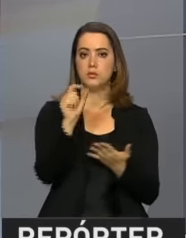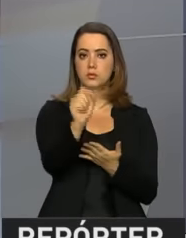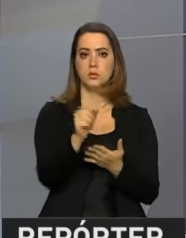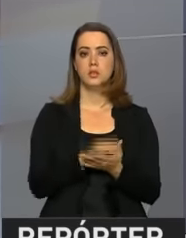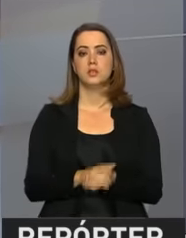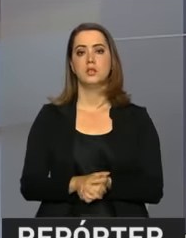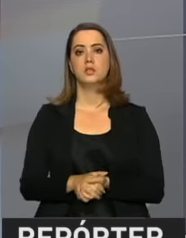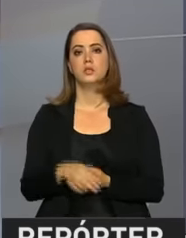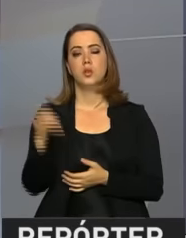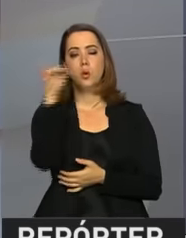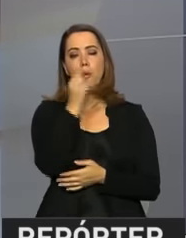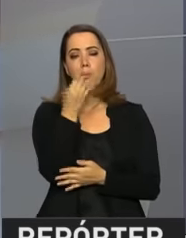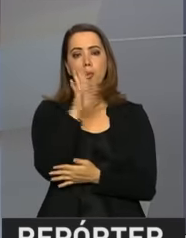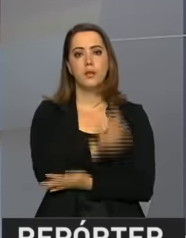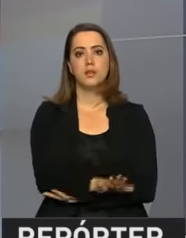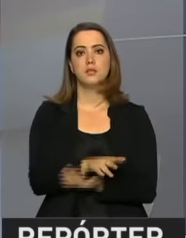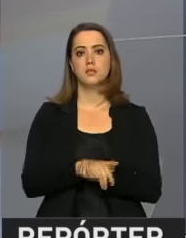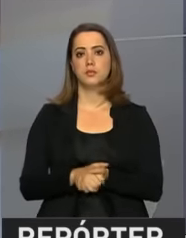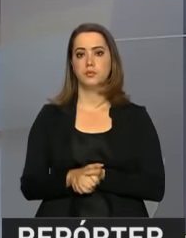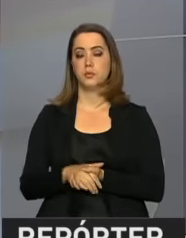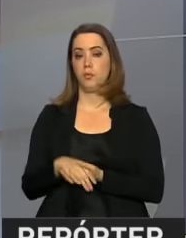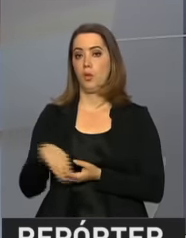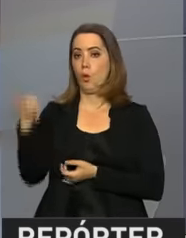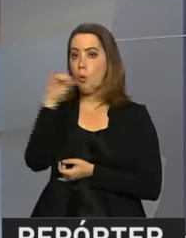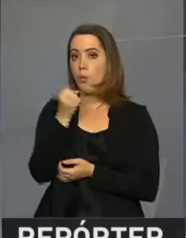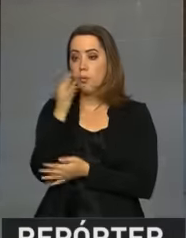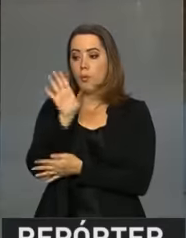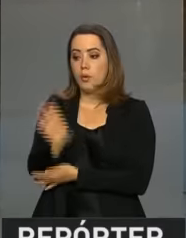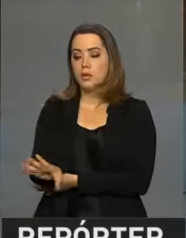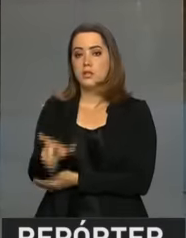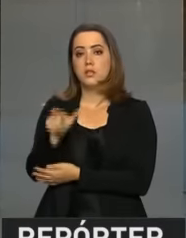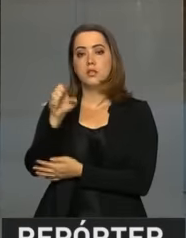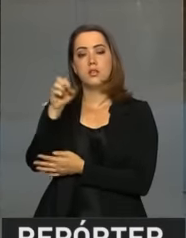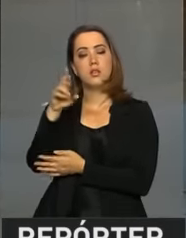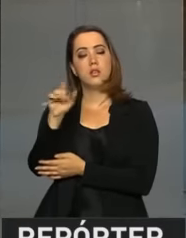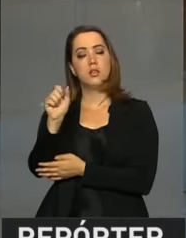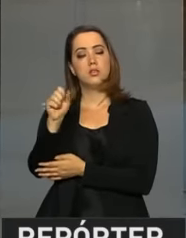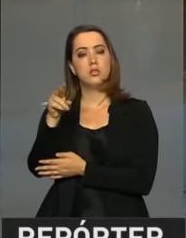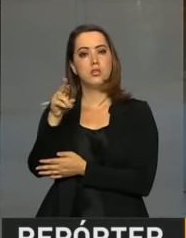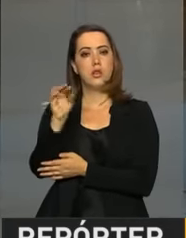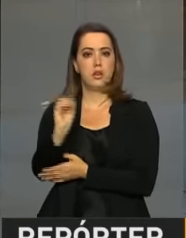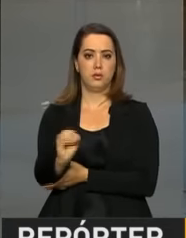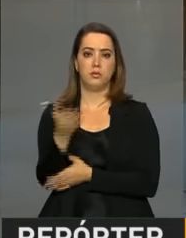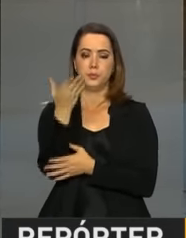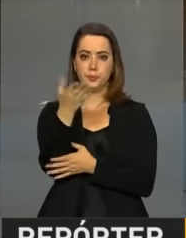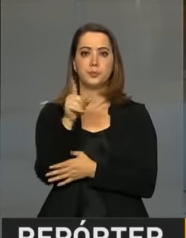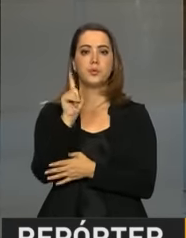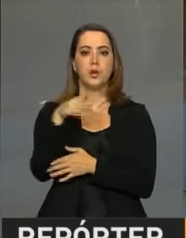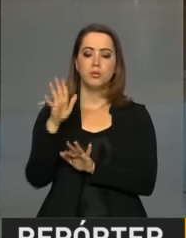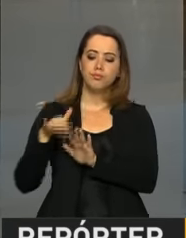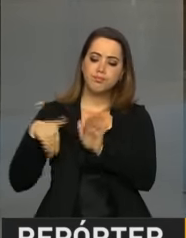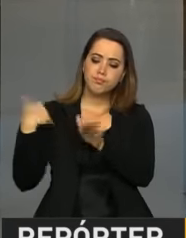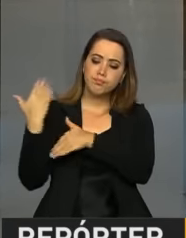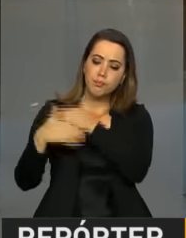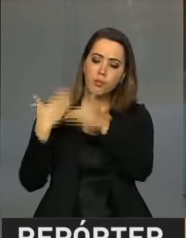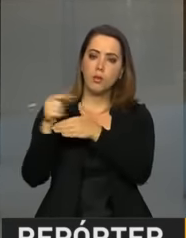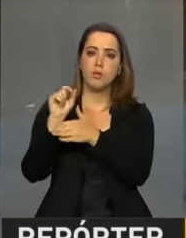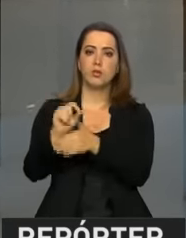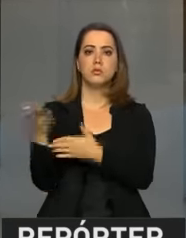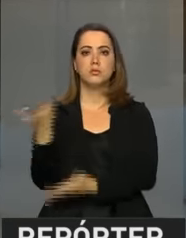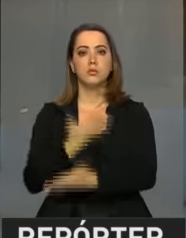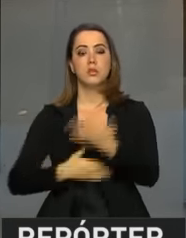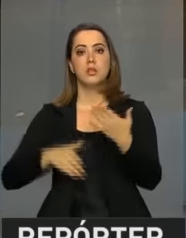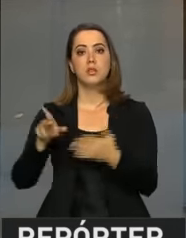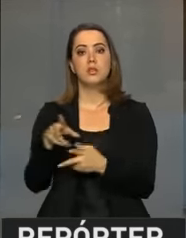para a gente. Oi, Paulo, boa tarde. Boa tarde, Leandro. Esta já vem sendo uma tendência do mercado financeiro nas últimas semanas, ou